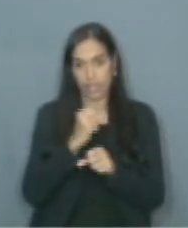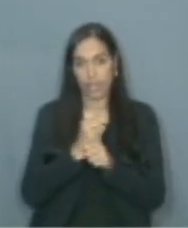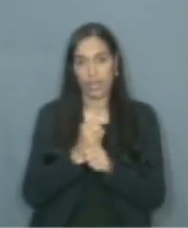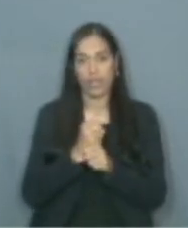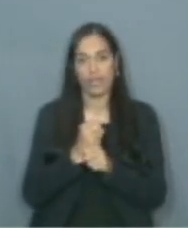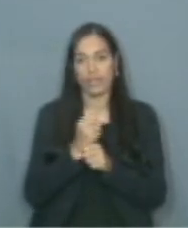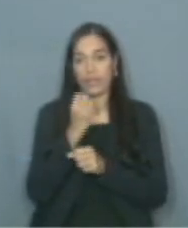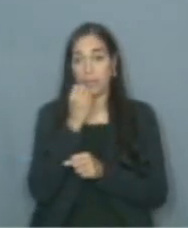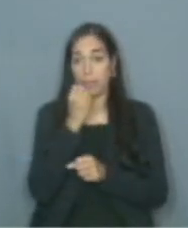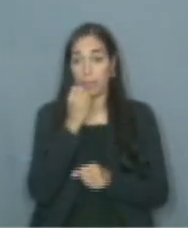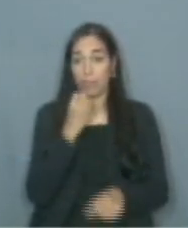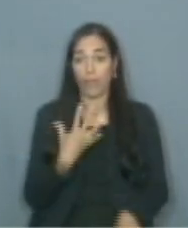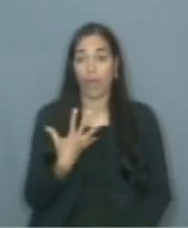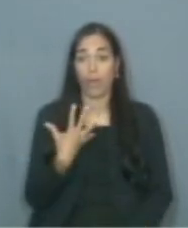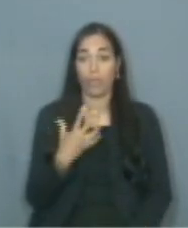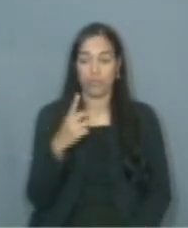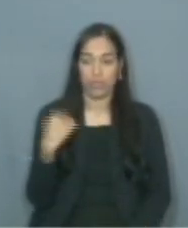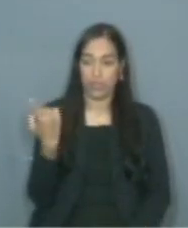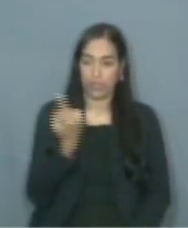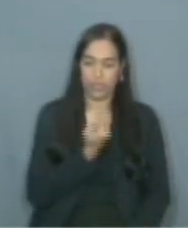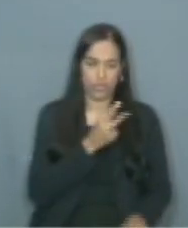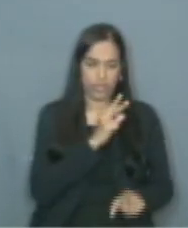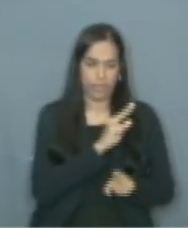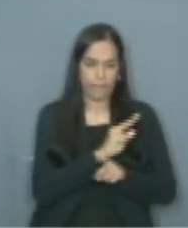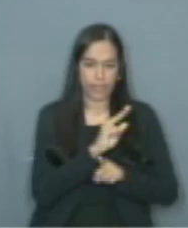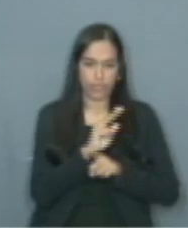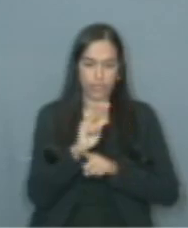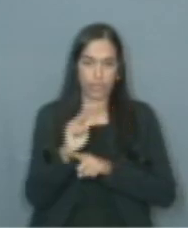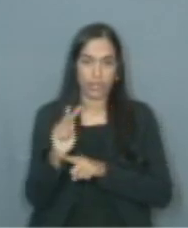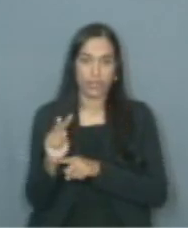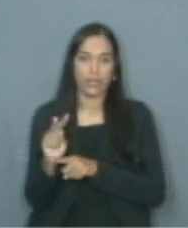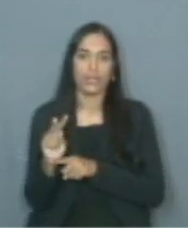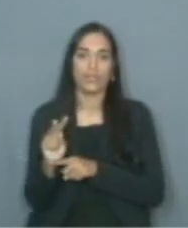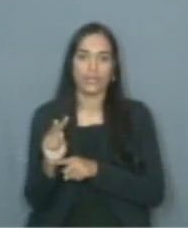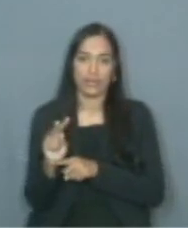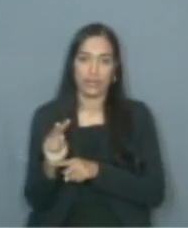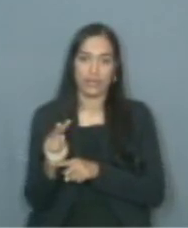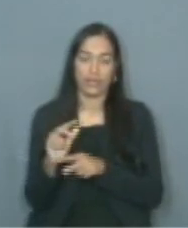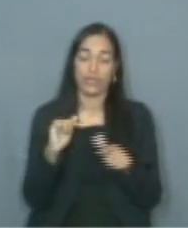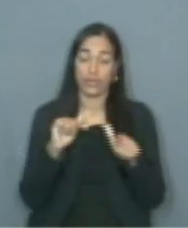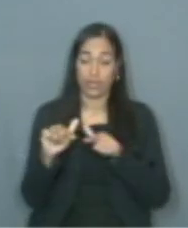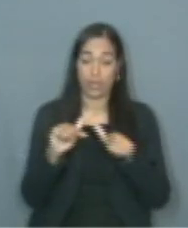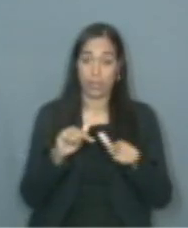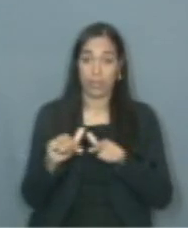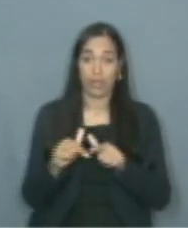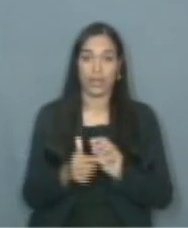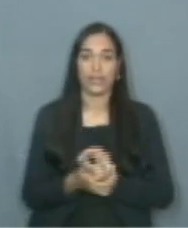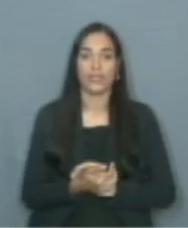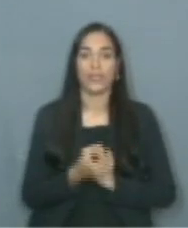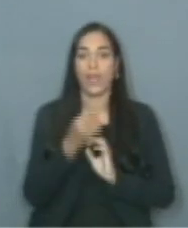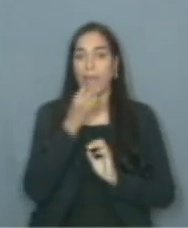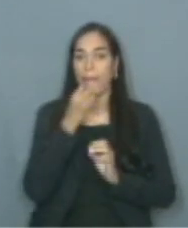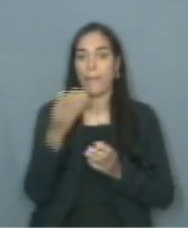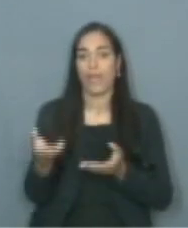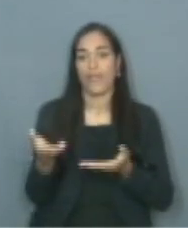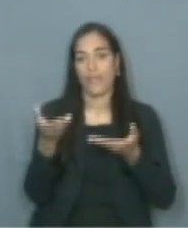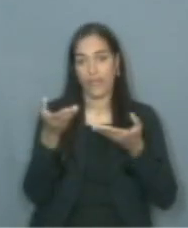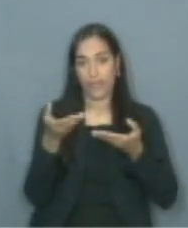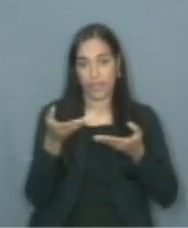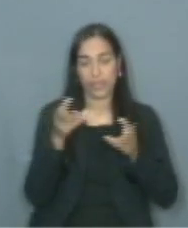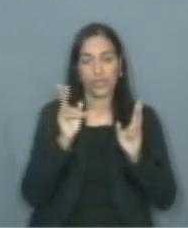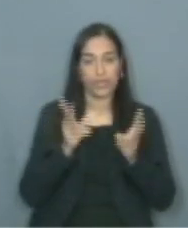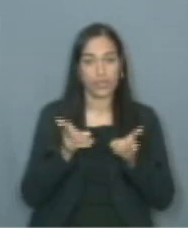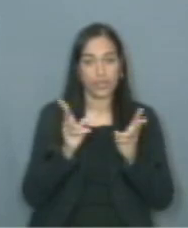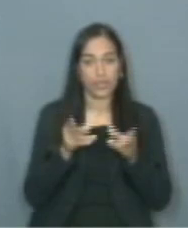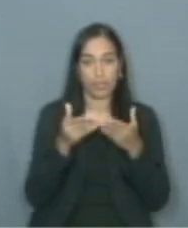E é muito bom quando nós somos fiscalizadas e fiscalizados no nosso trabalho. Sejam muito bem-vindos, venham